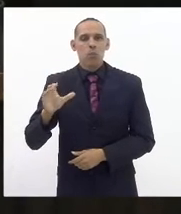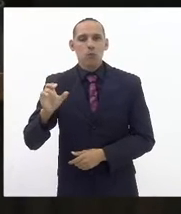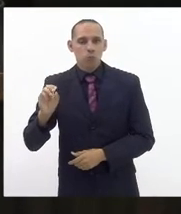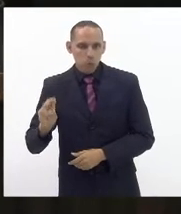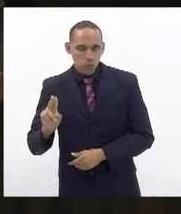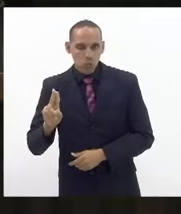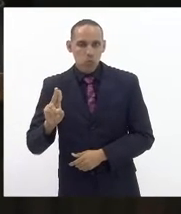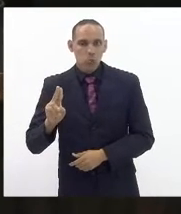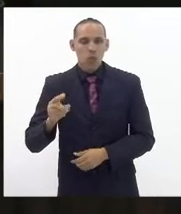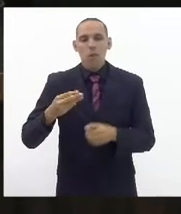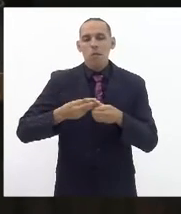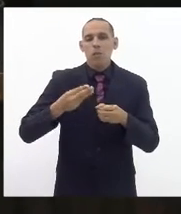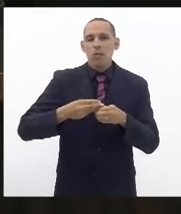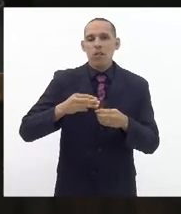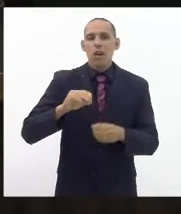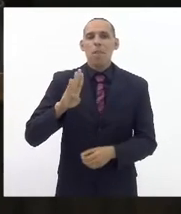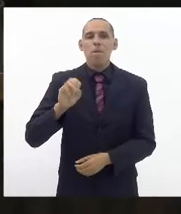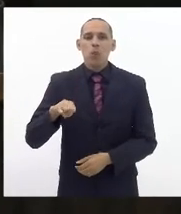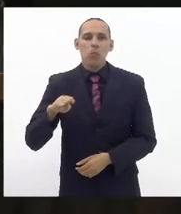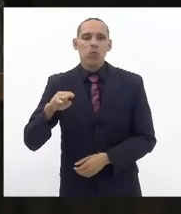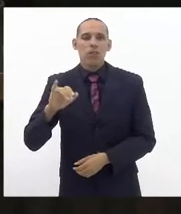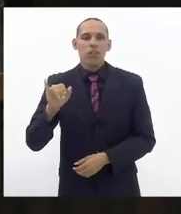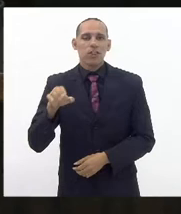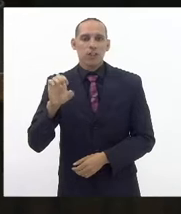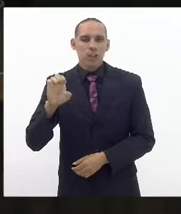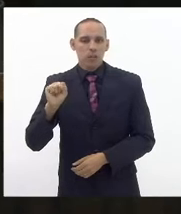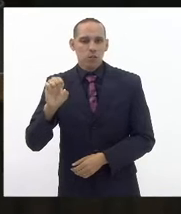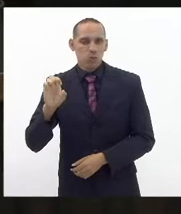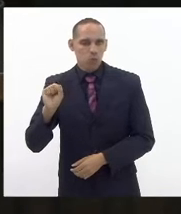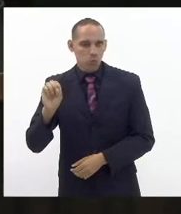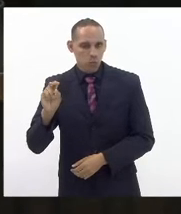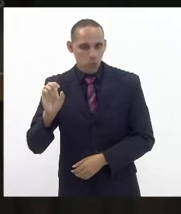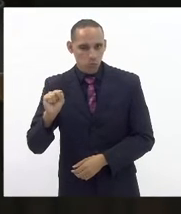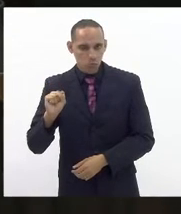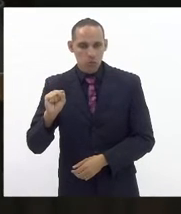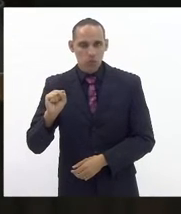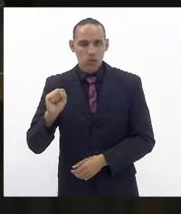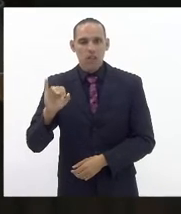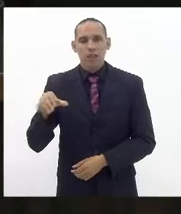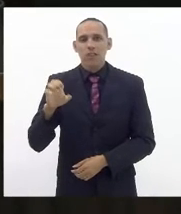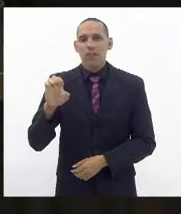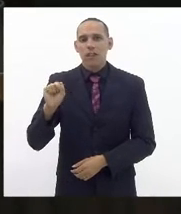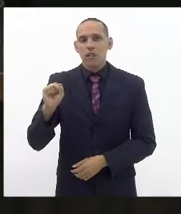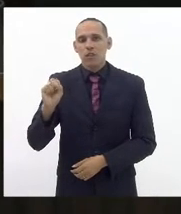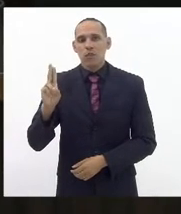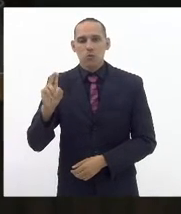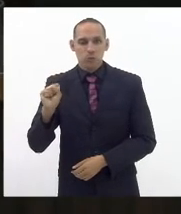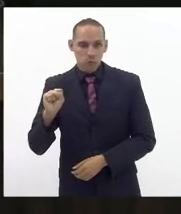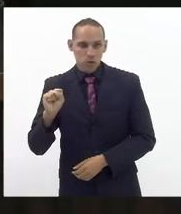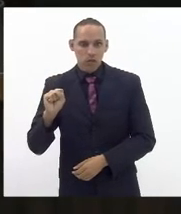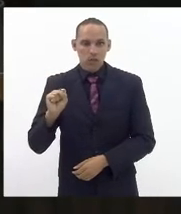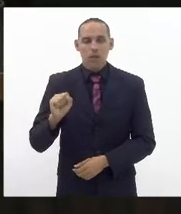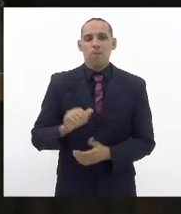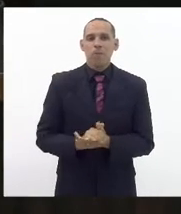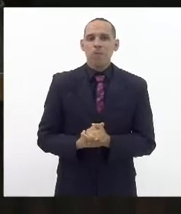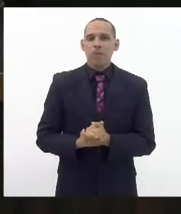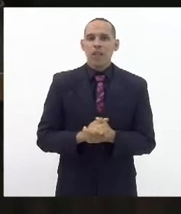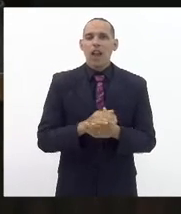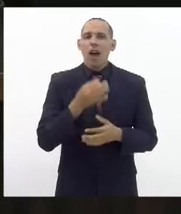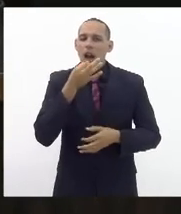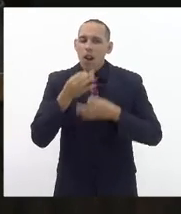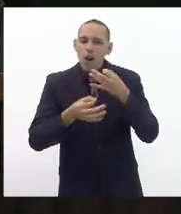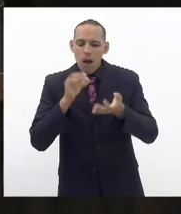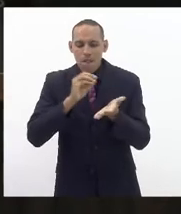Jesus de Itabapuana, no mês de abril. Pendentes os pareceres das comissões de Constituição e Justiça, de Cultura e de Assuntos